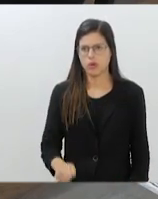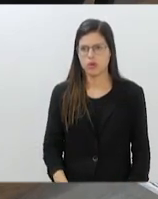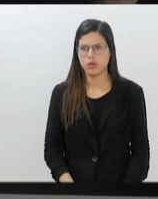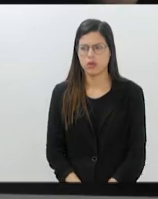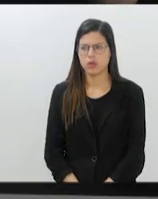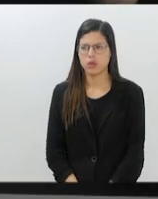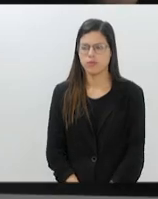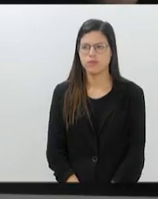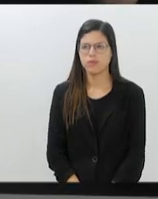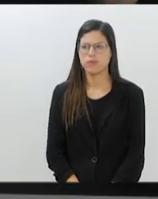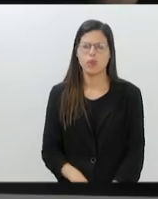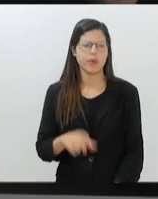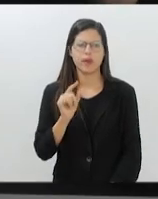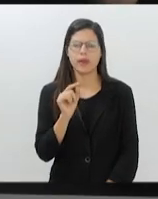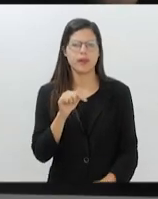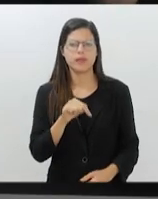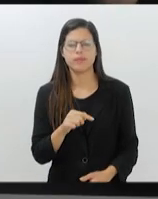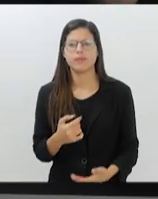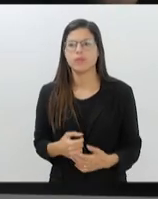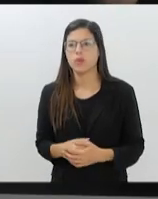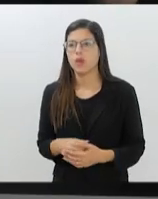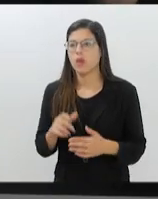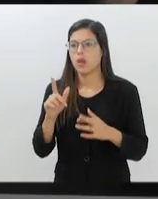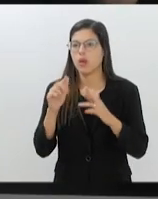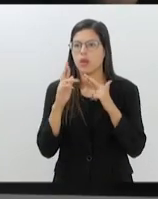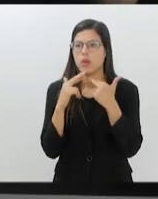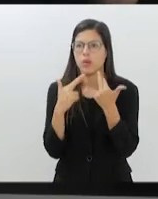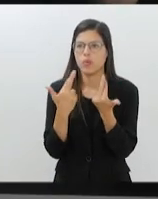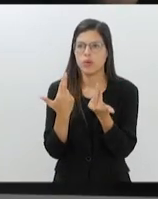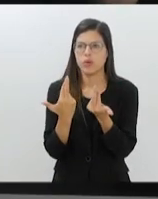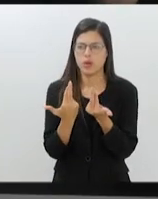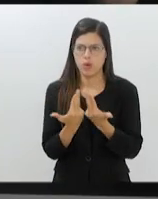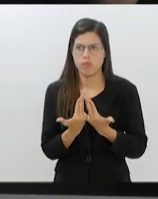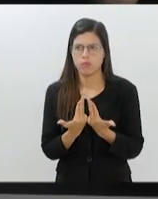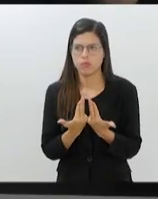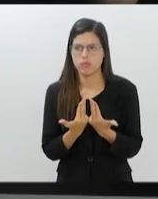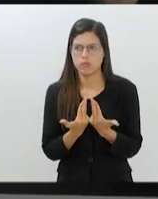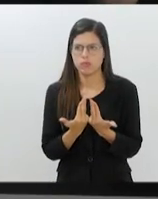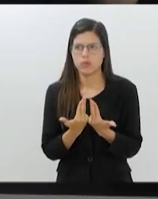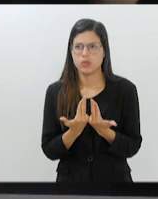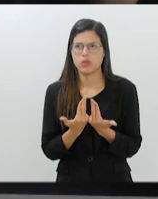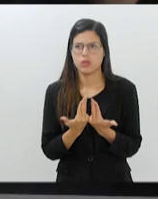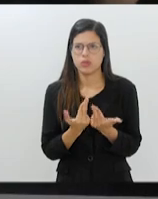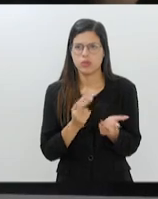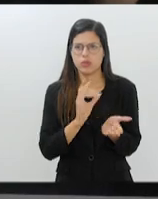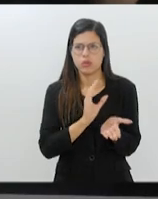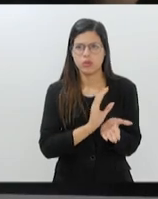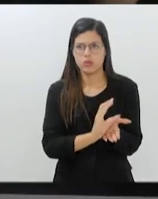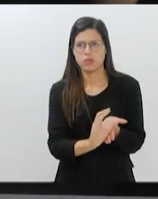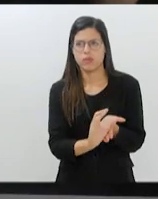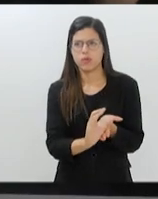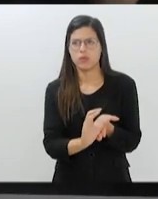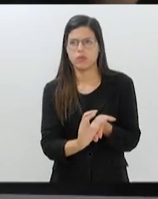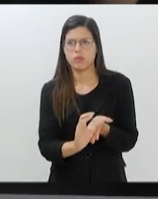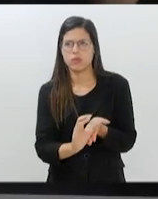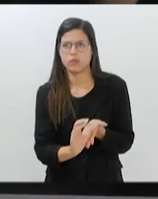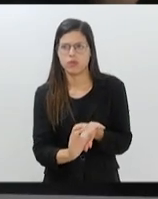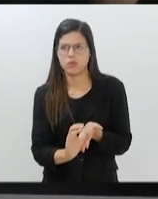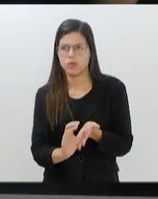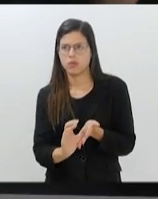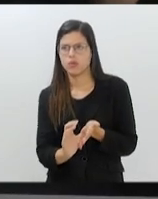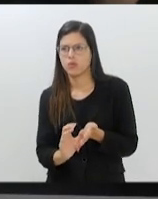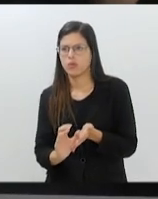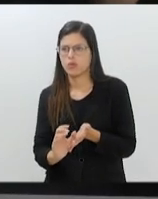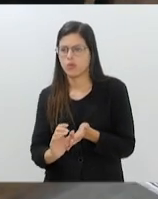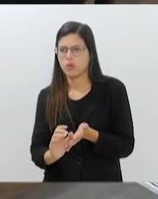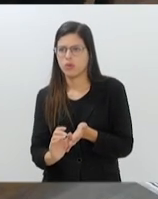são reuniões eh que a gente patrocinou qual um motivo então